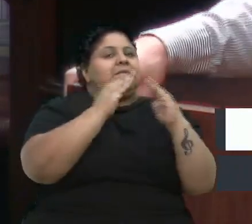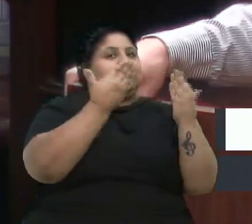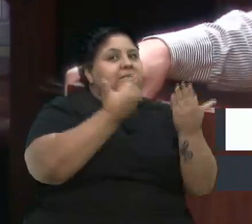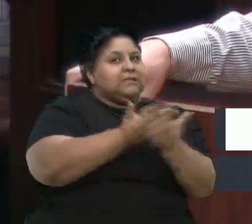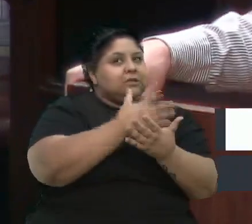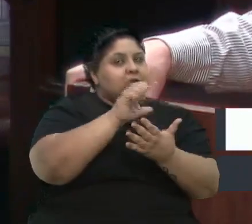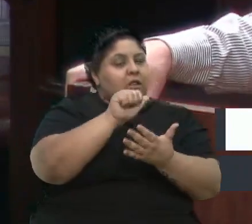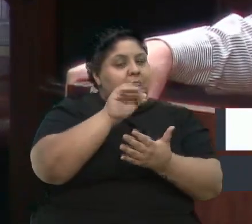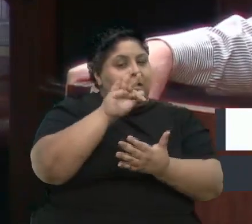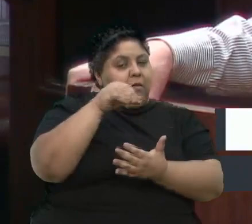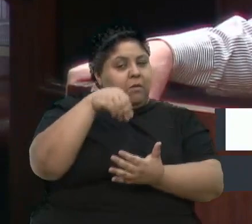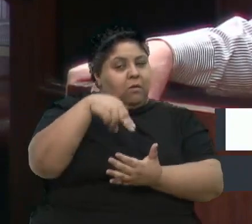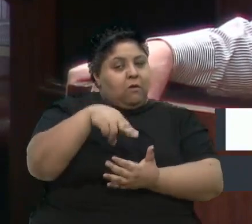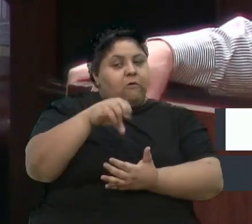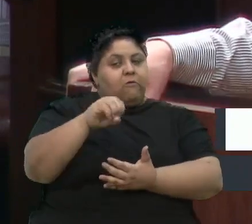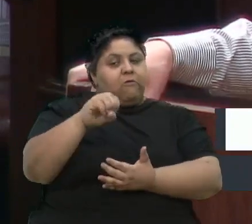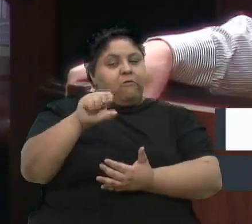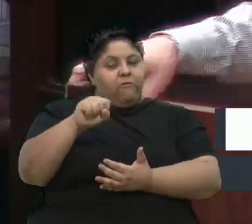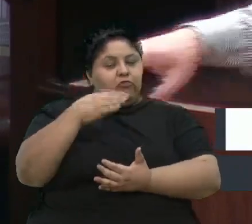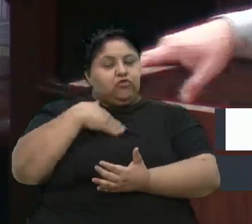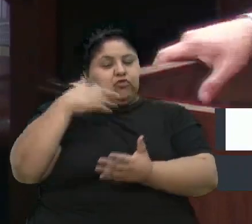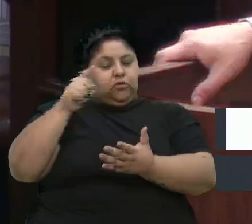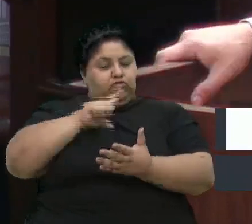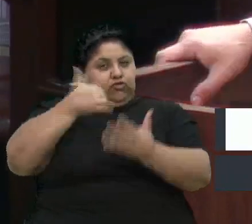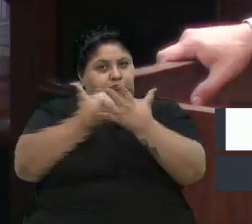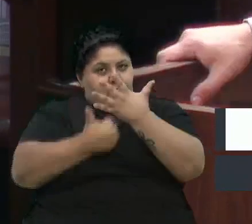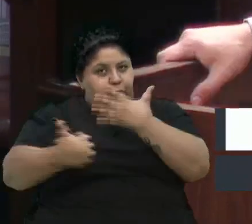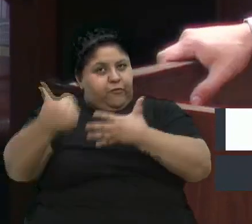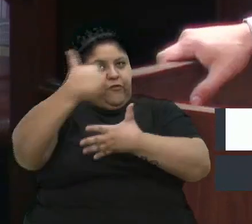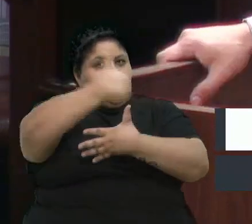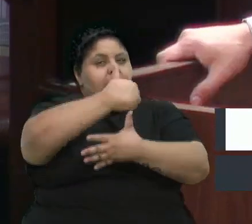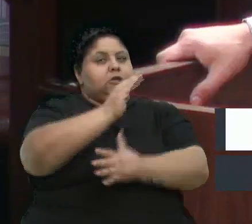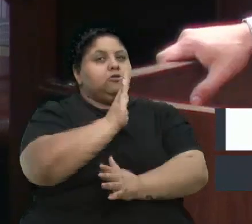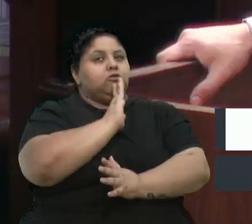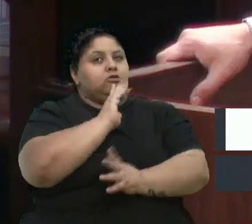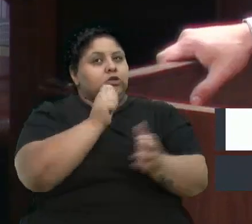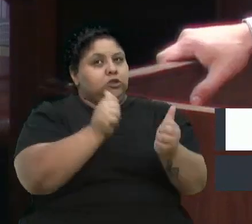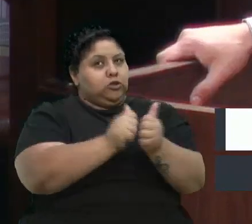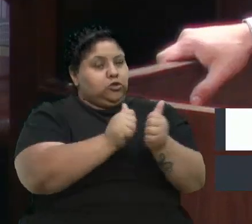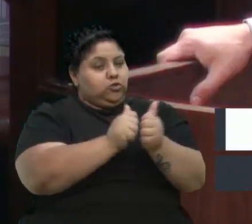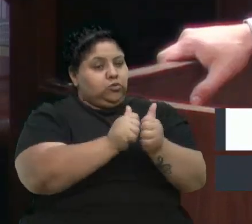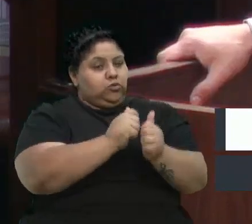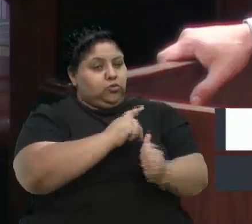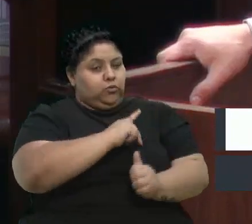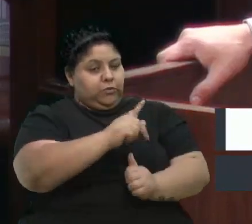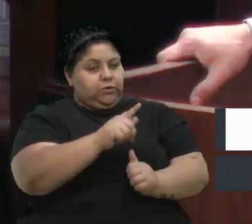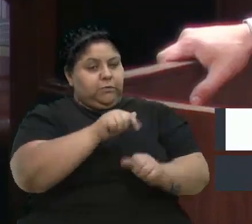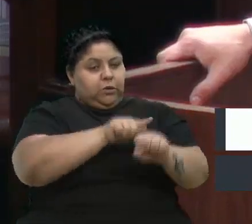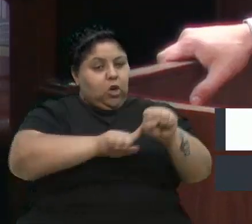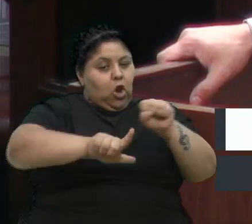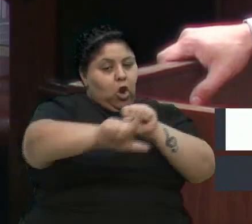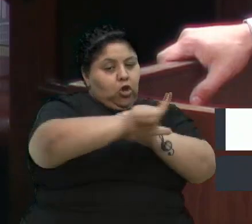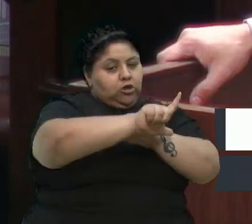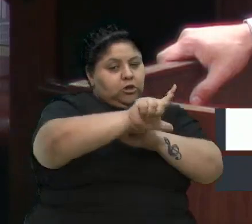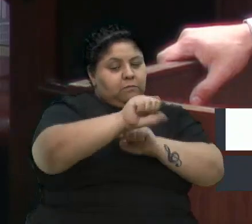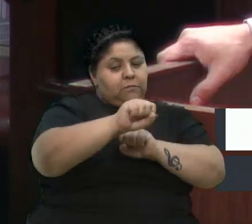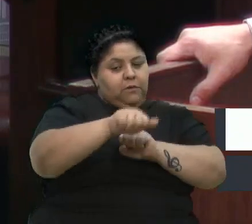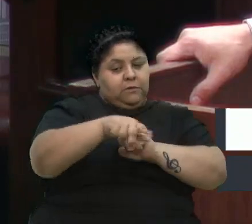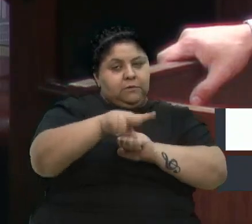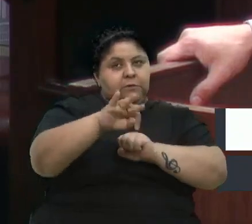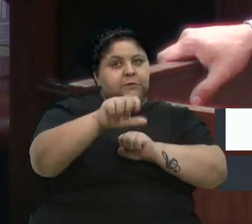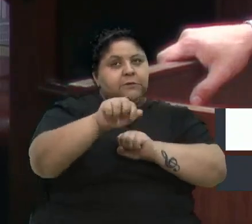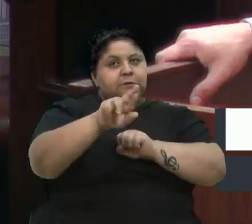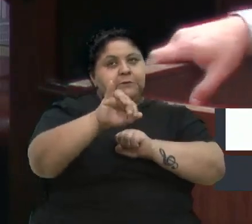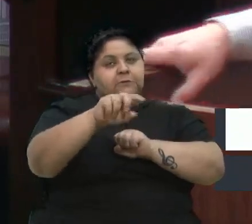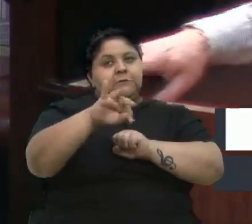Seco, eu tive o privilégio de conhecê-la juntamente com a presidente do loteamento Santa Rita, onde que